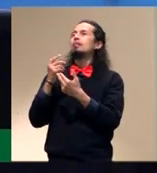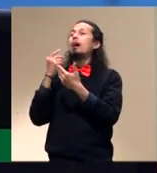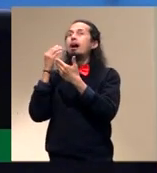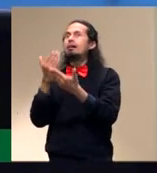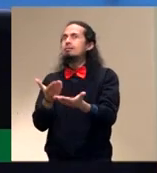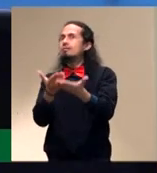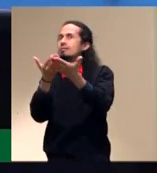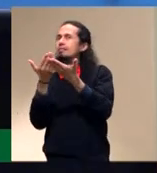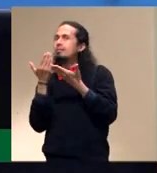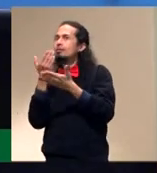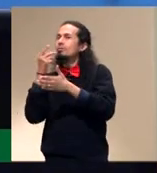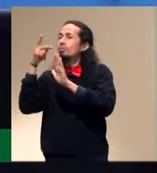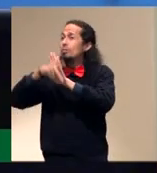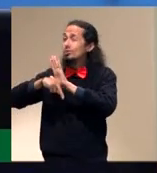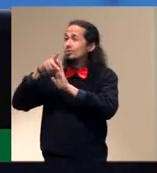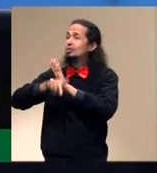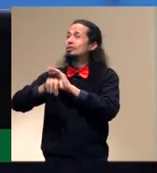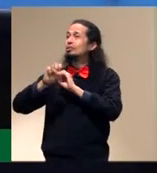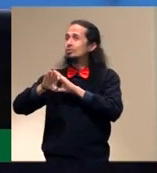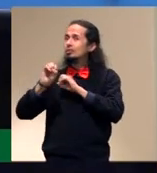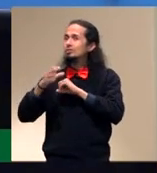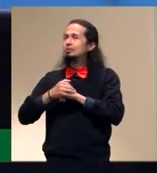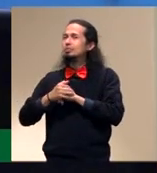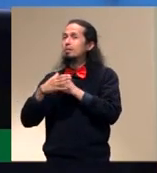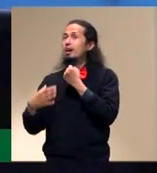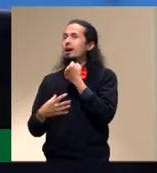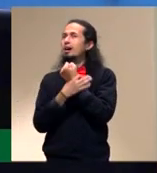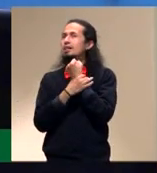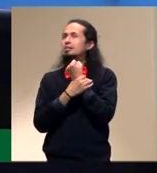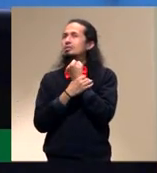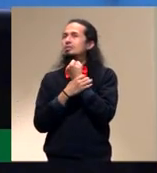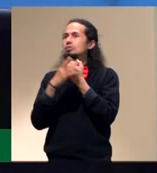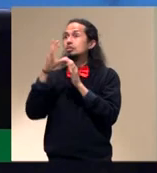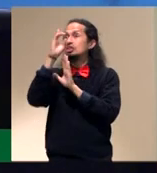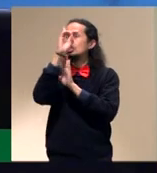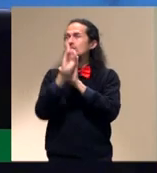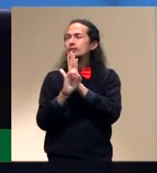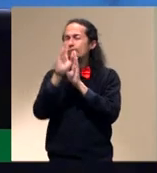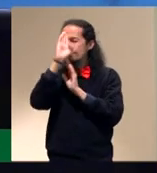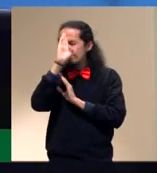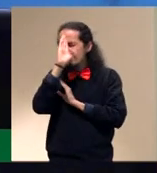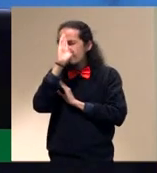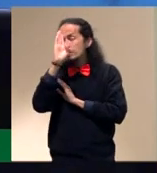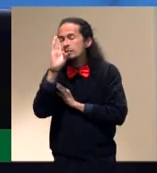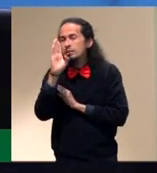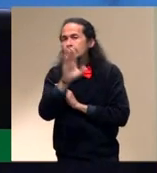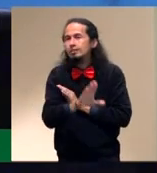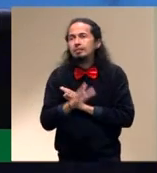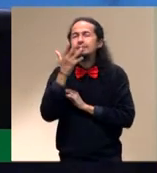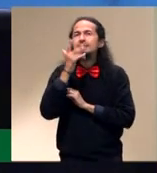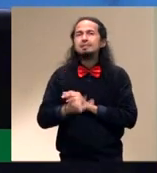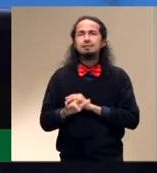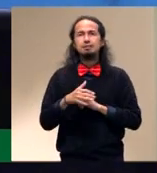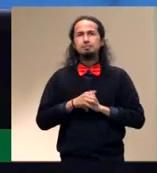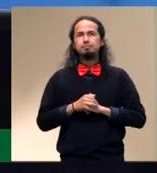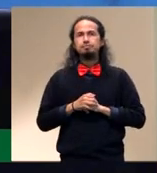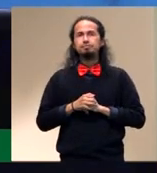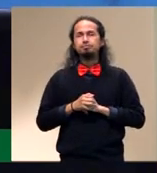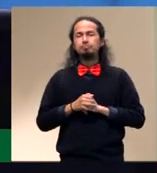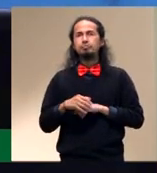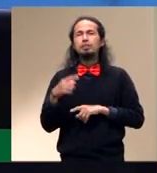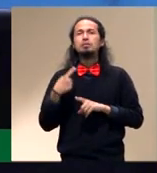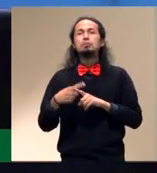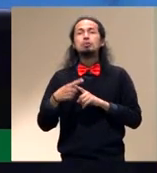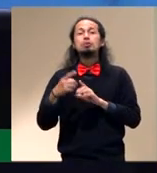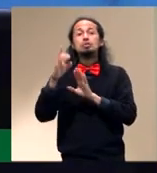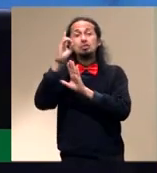que garanta os direitos fundamentais das crianças. Então, eu queria retomar essa questão dos direitos fundamentais, porque os direitos